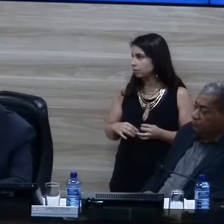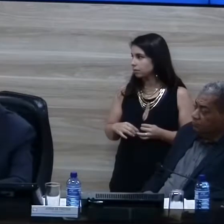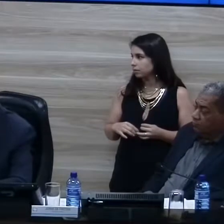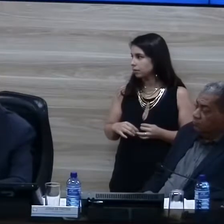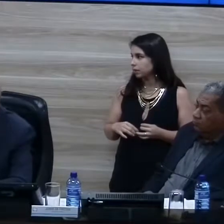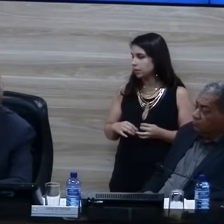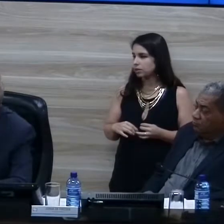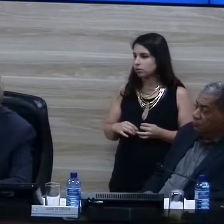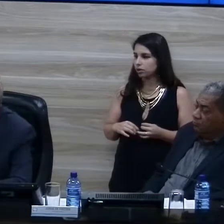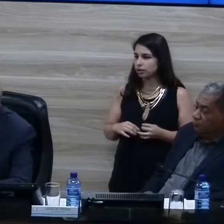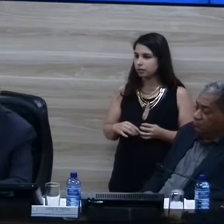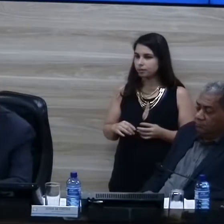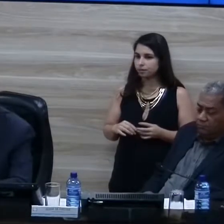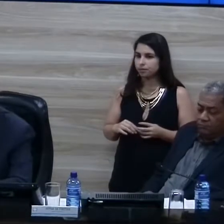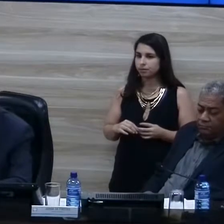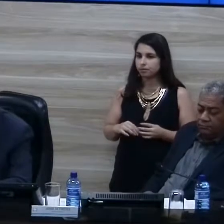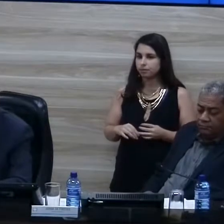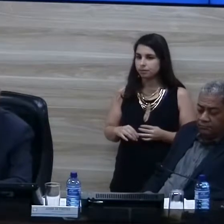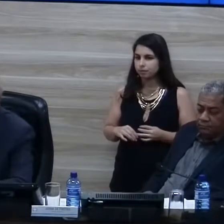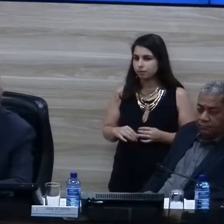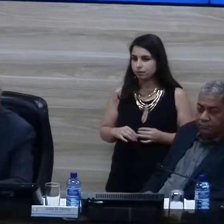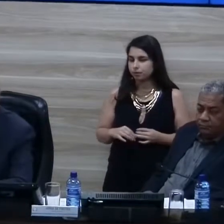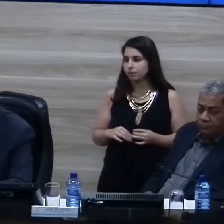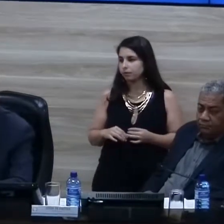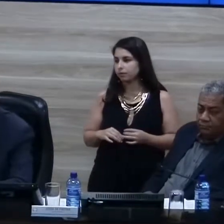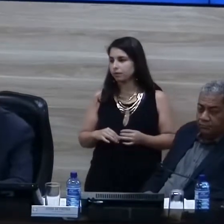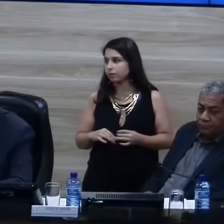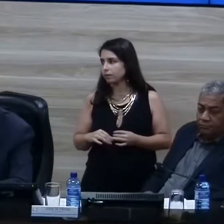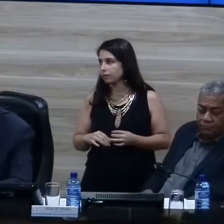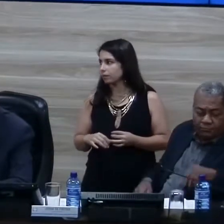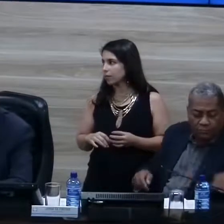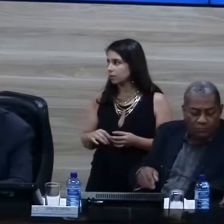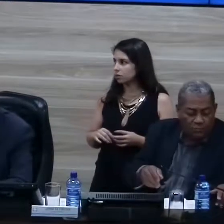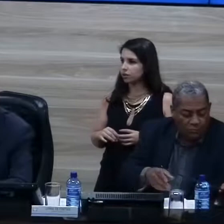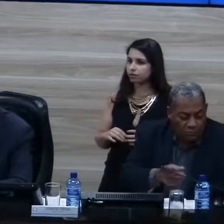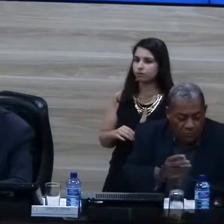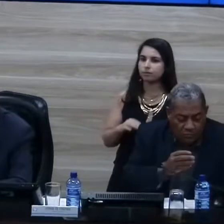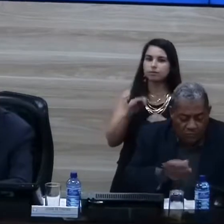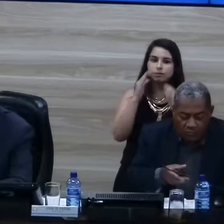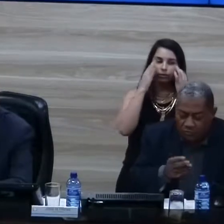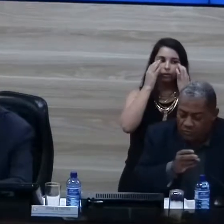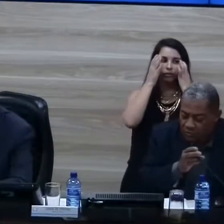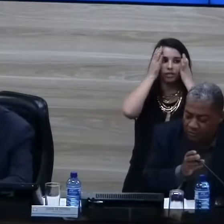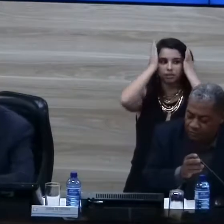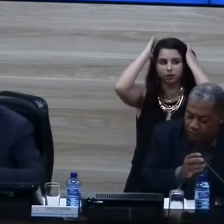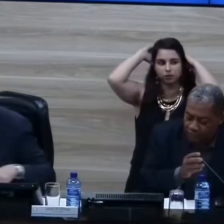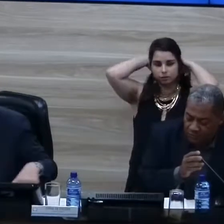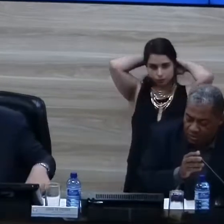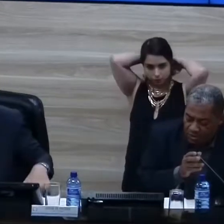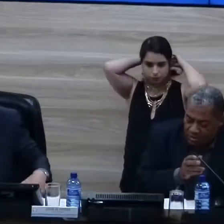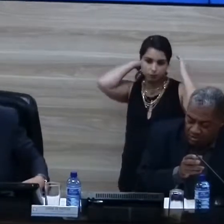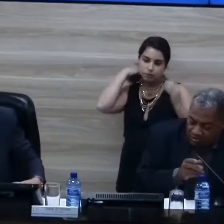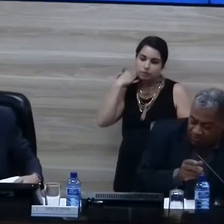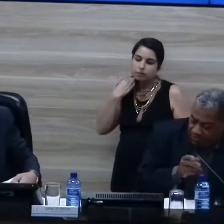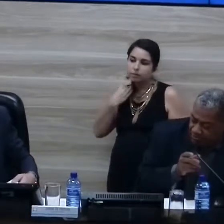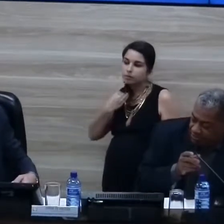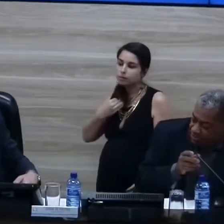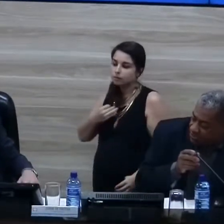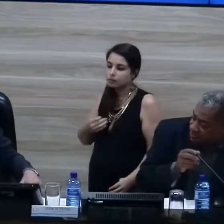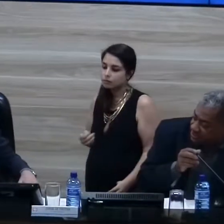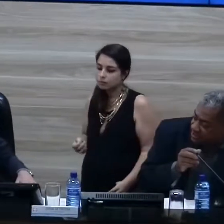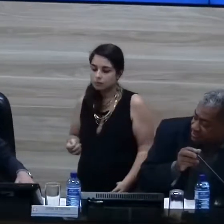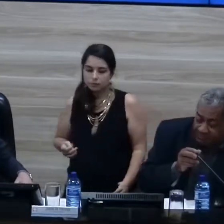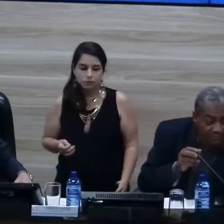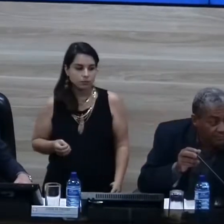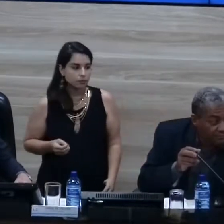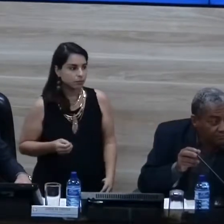pedido de Maravilha. questão de ordem e também para a gente votar a discussão da comissão processante. Muito obrigado, senhor presidente.